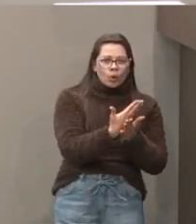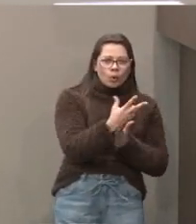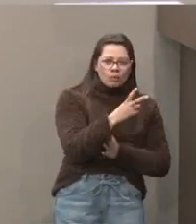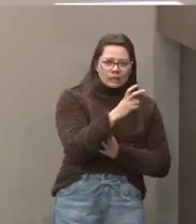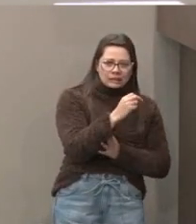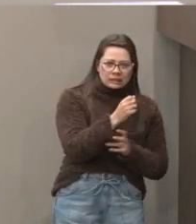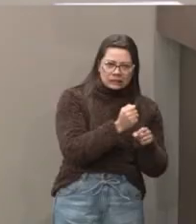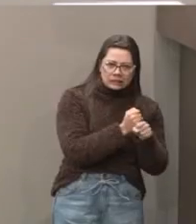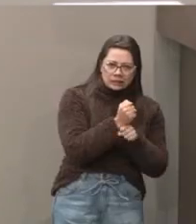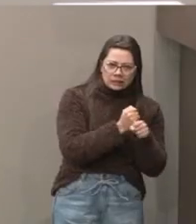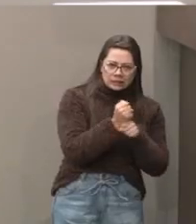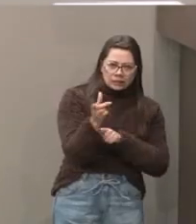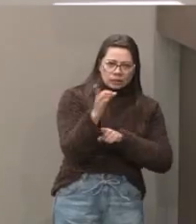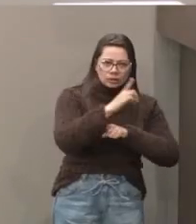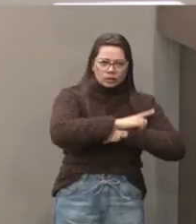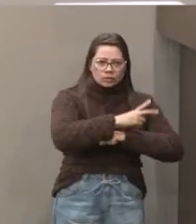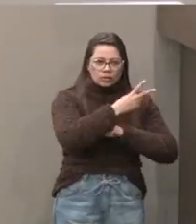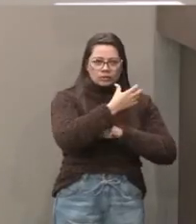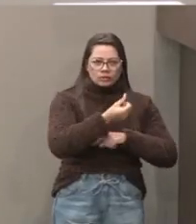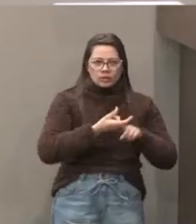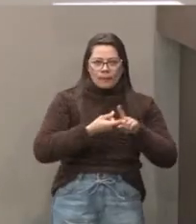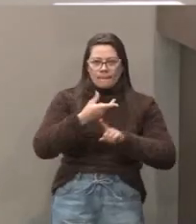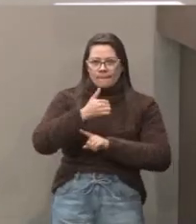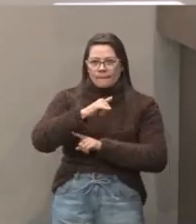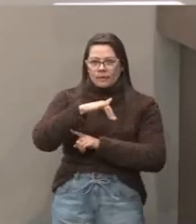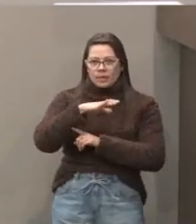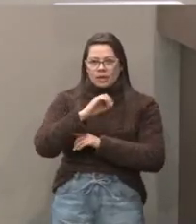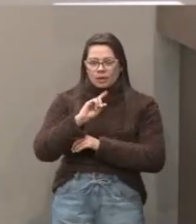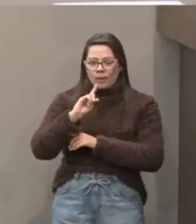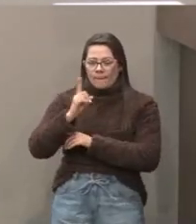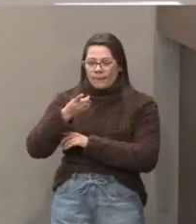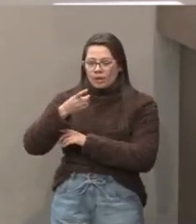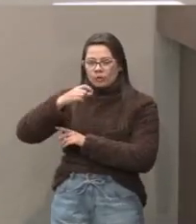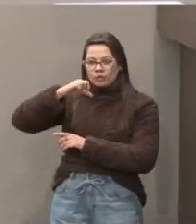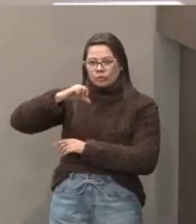anos, no dia 26 de maio de